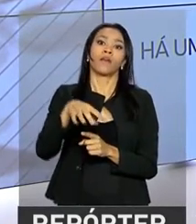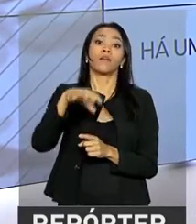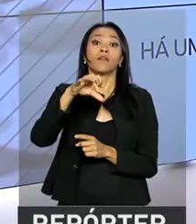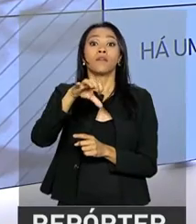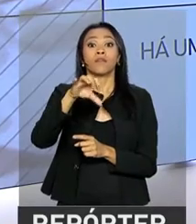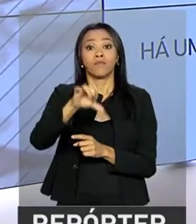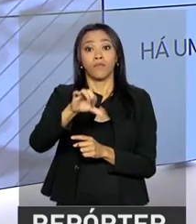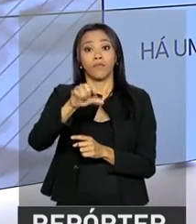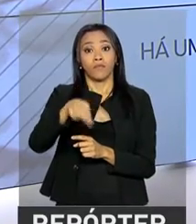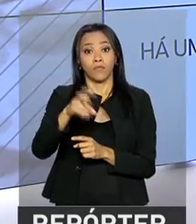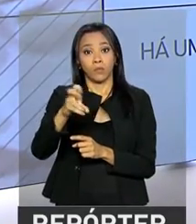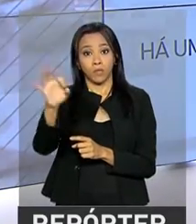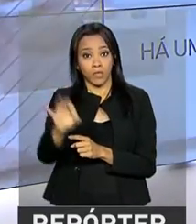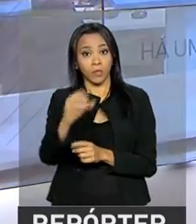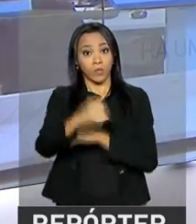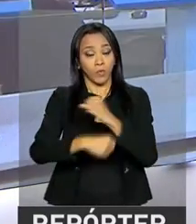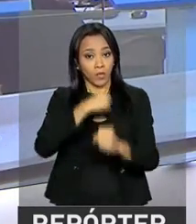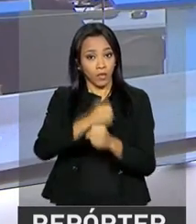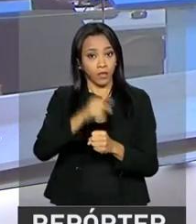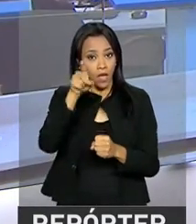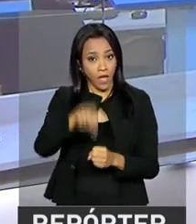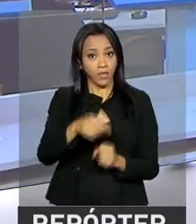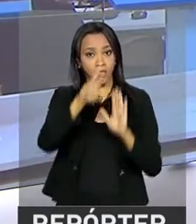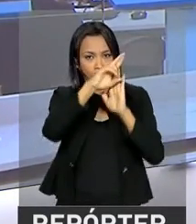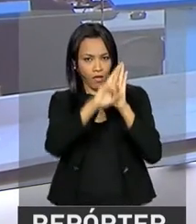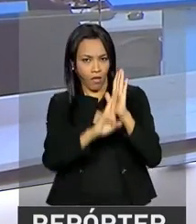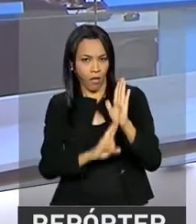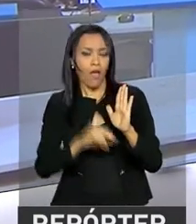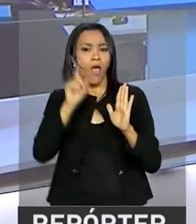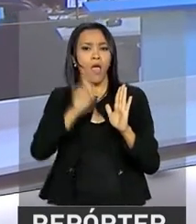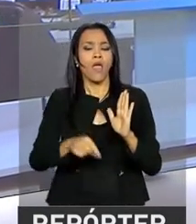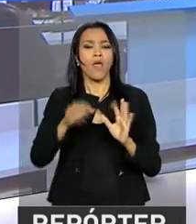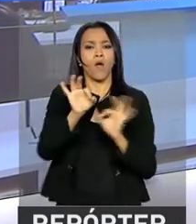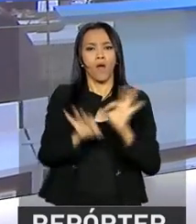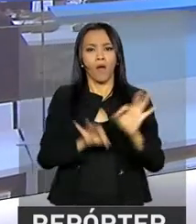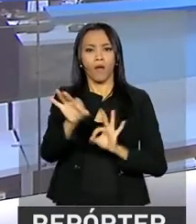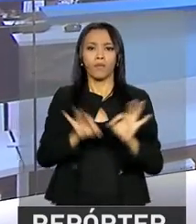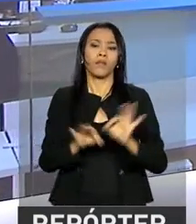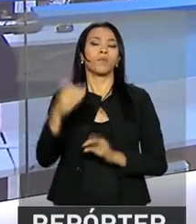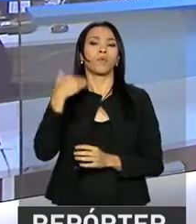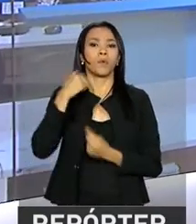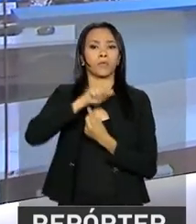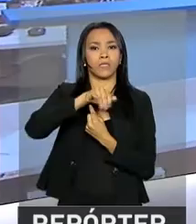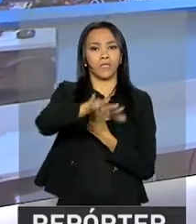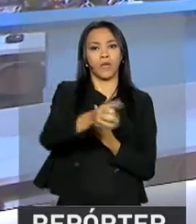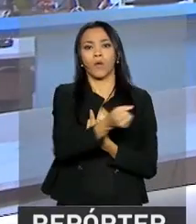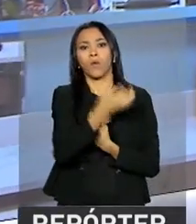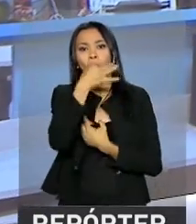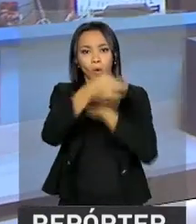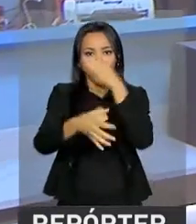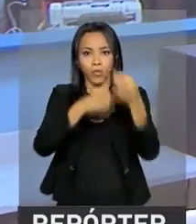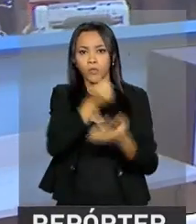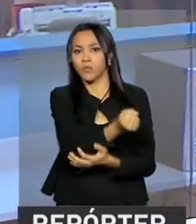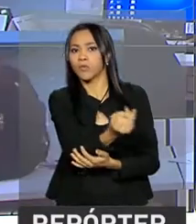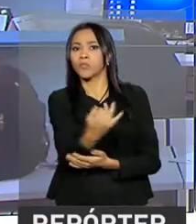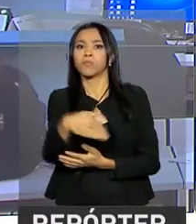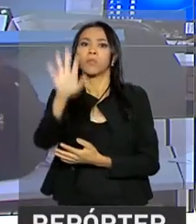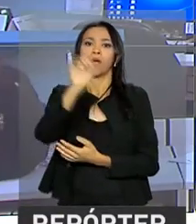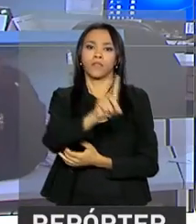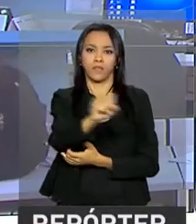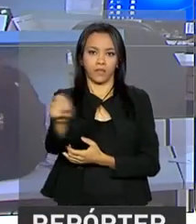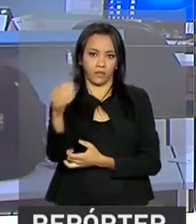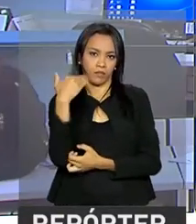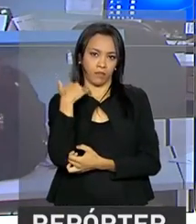é uma pesquisa feita toda semana pelo banco central com mais de cem instituições financeiras e olha